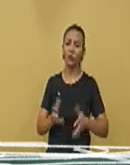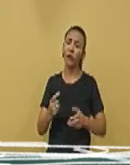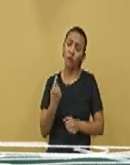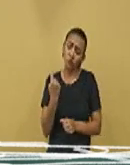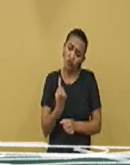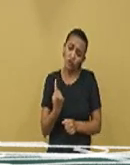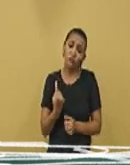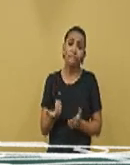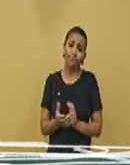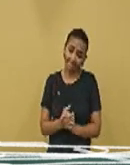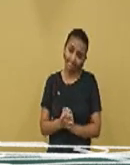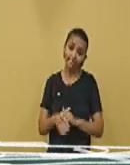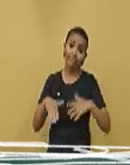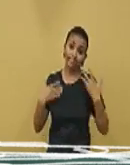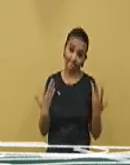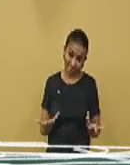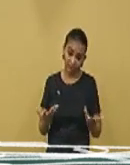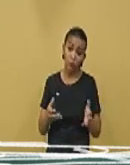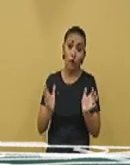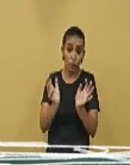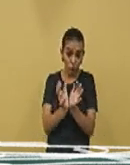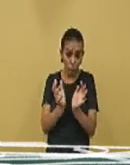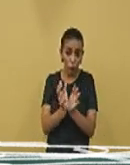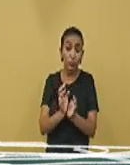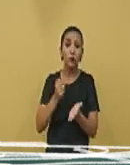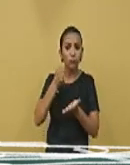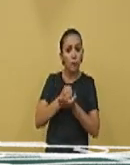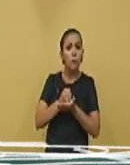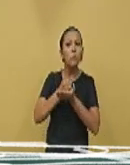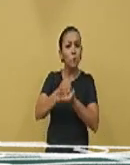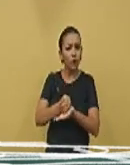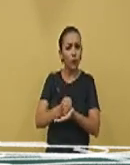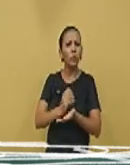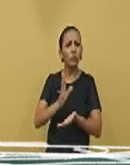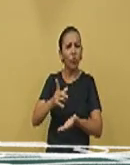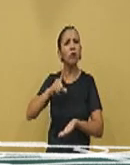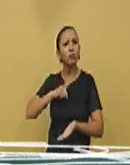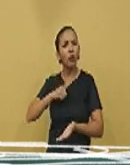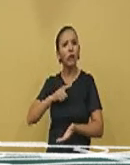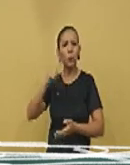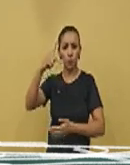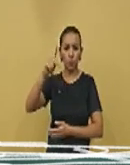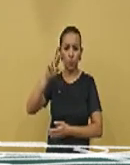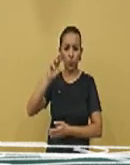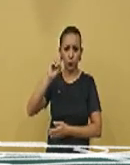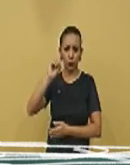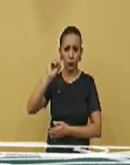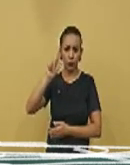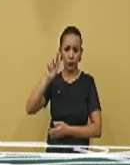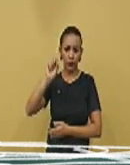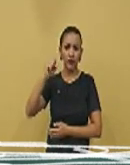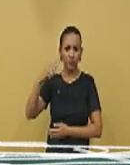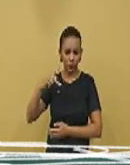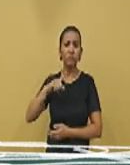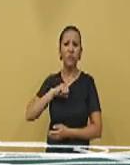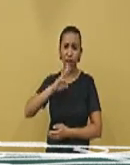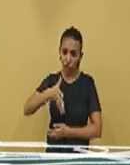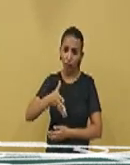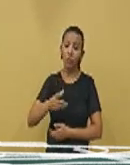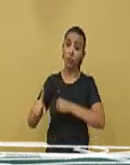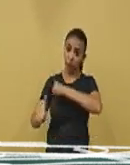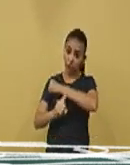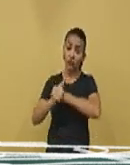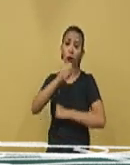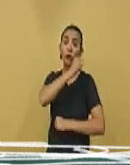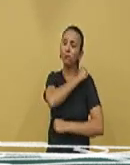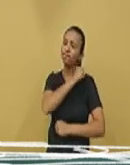sozinhas. Né? Então, e o grupo também de apoio que nós já temos, tanto na PROGESP como na PROE, para atendimento aos alunos. Eu acho que